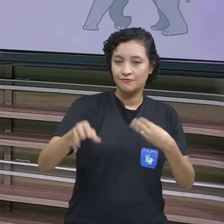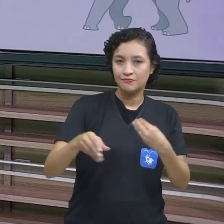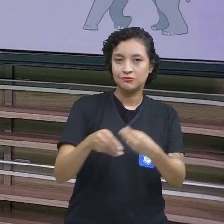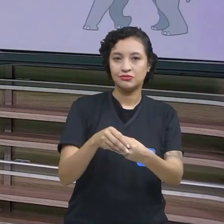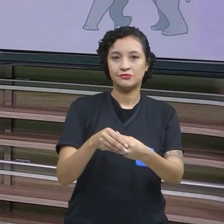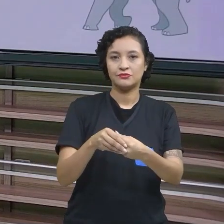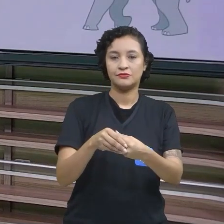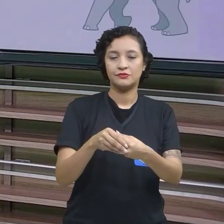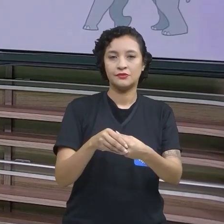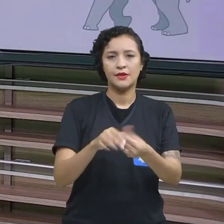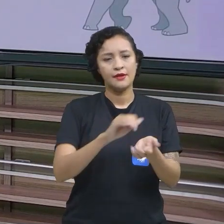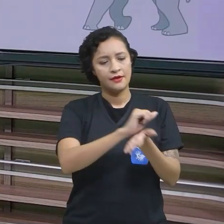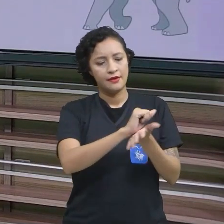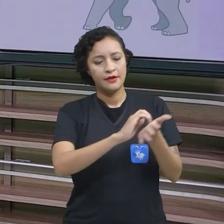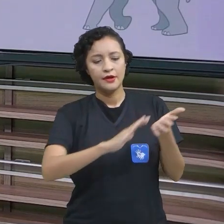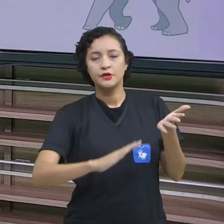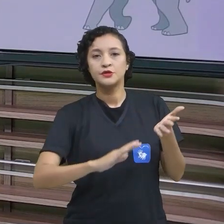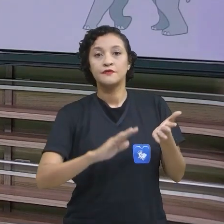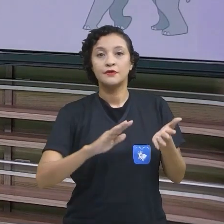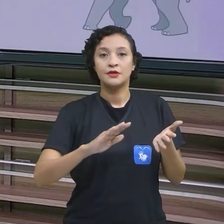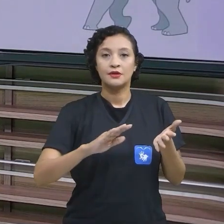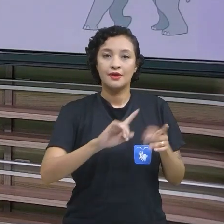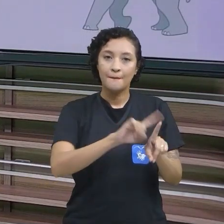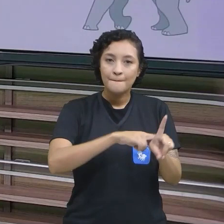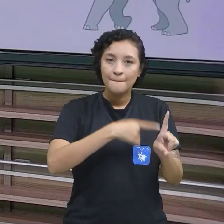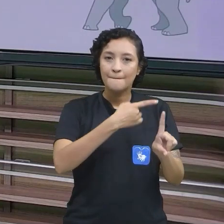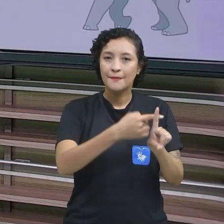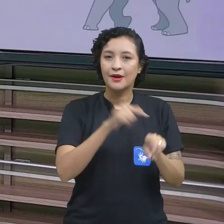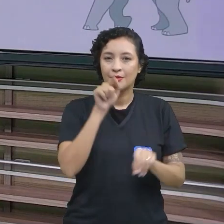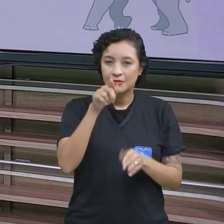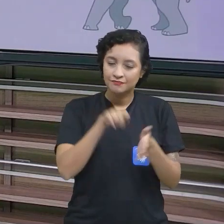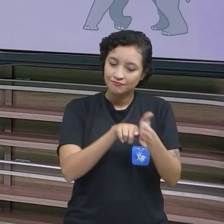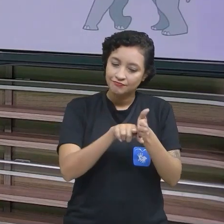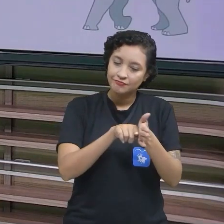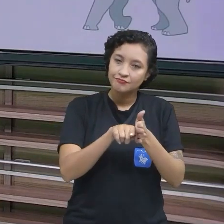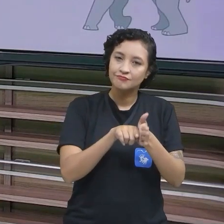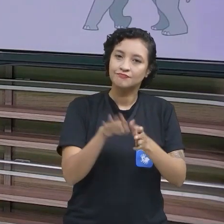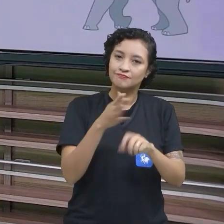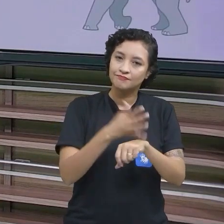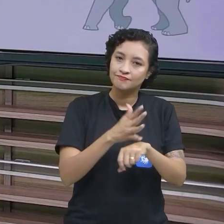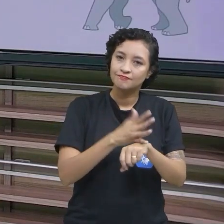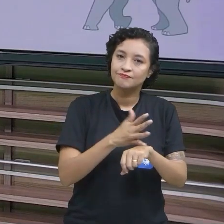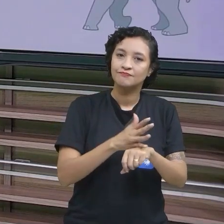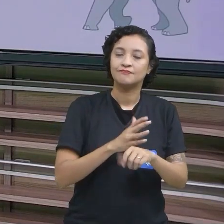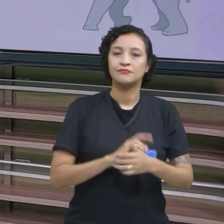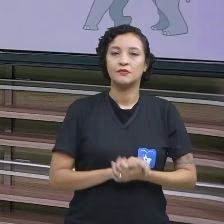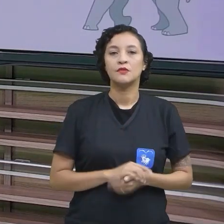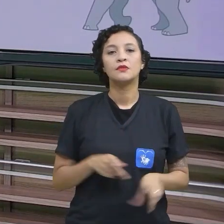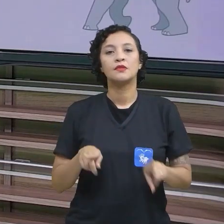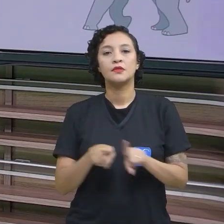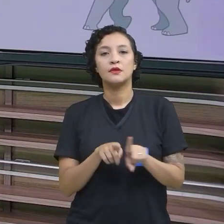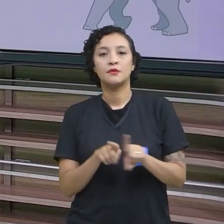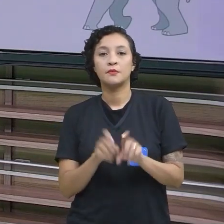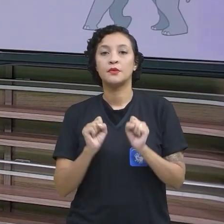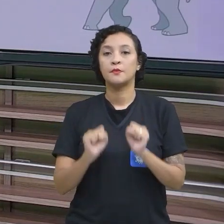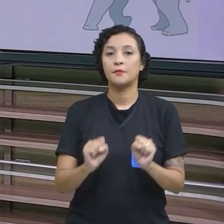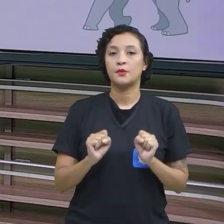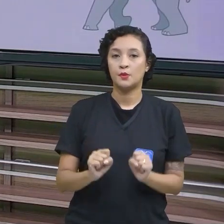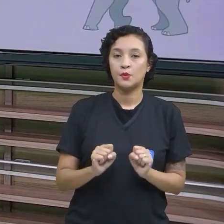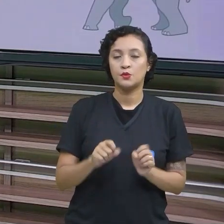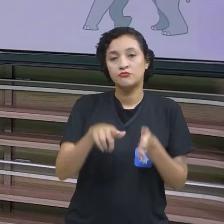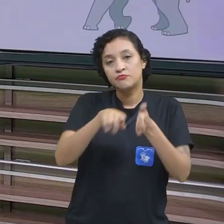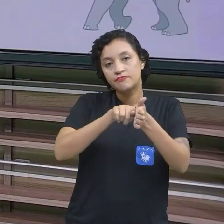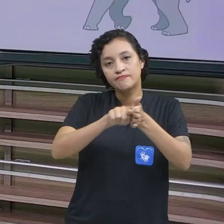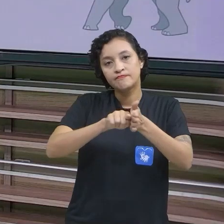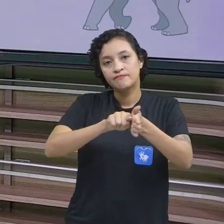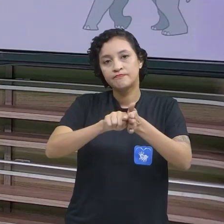São exercícios a mais para você pesquisar, para você resolver. Você também pode fazer uma